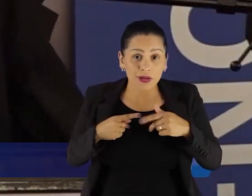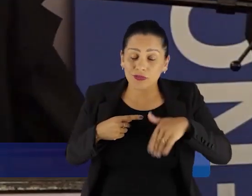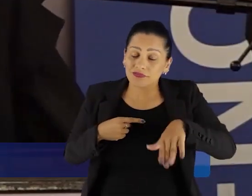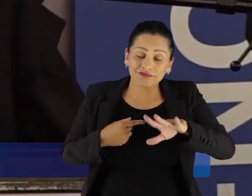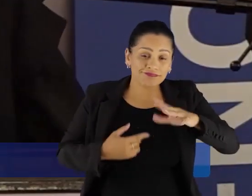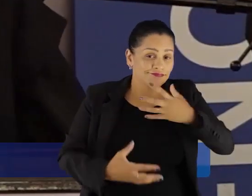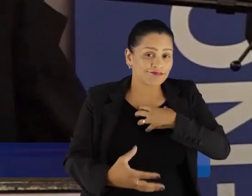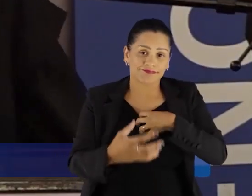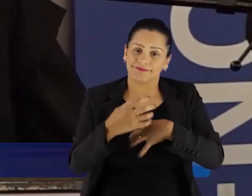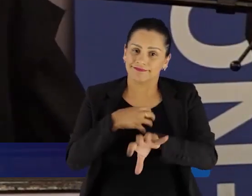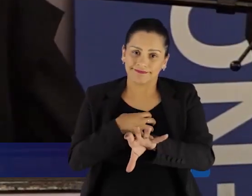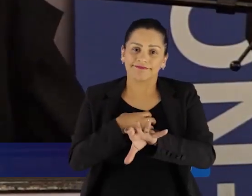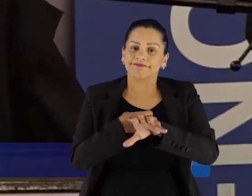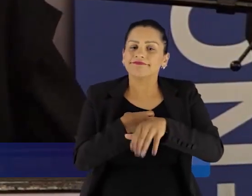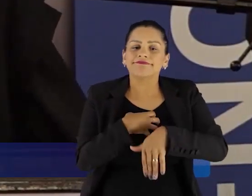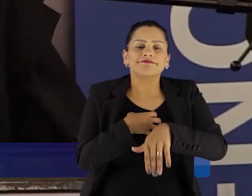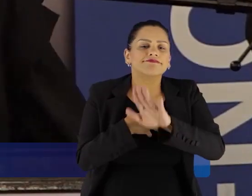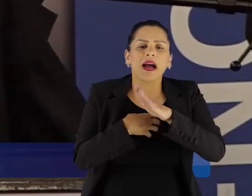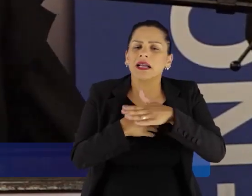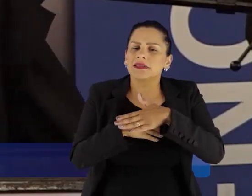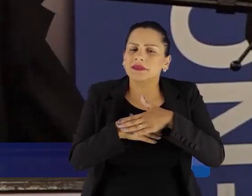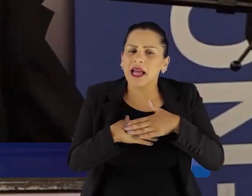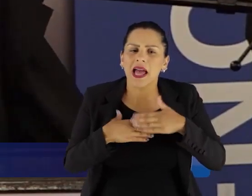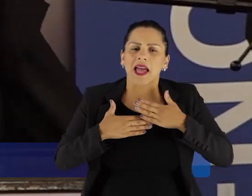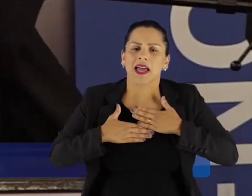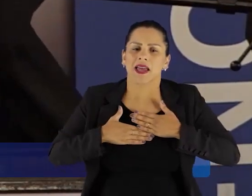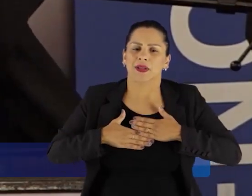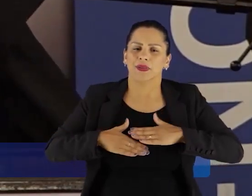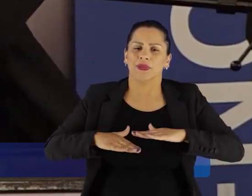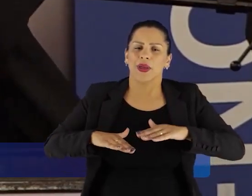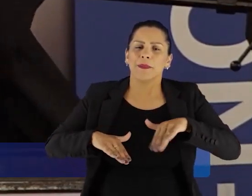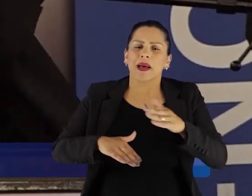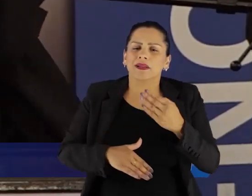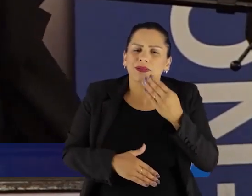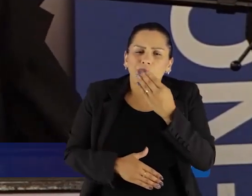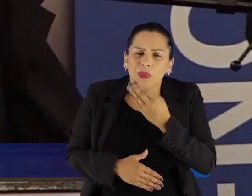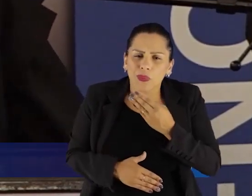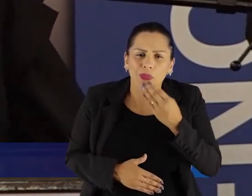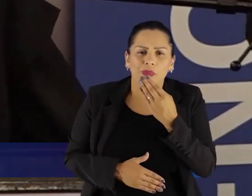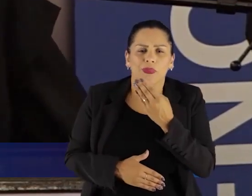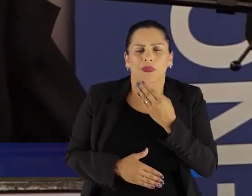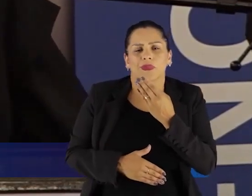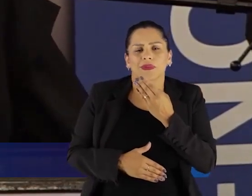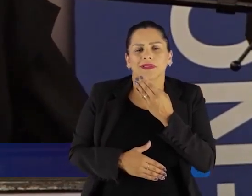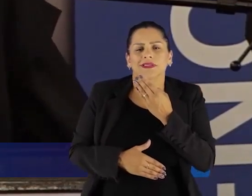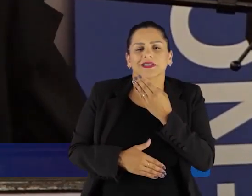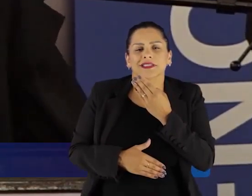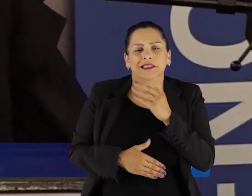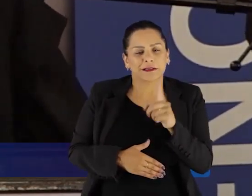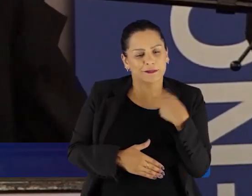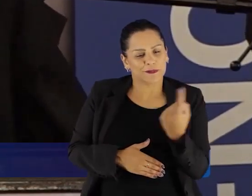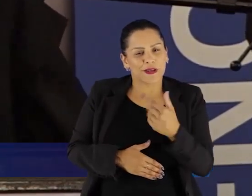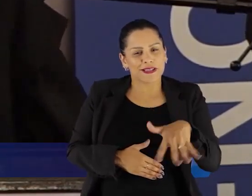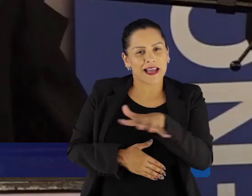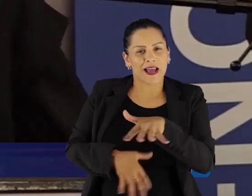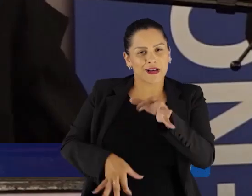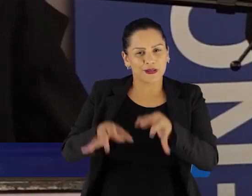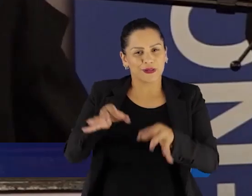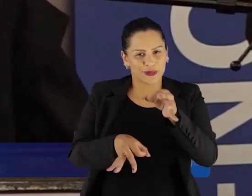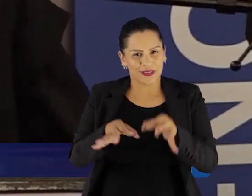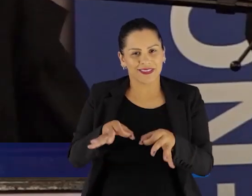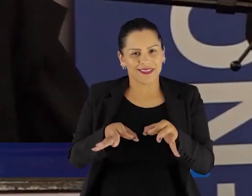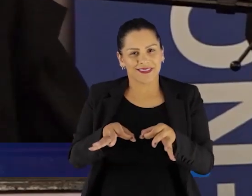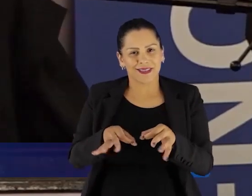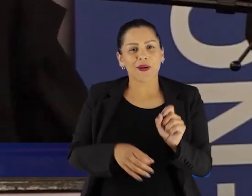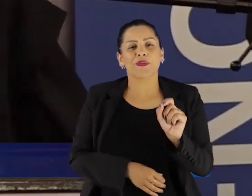empático mais externo mais doce ao nosso sistema de justiça